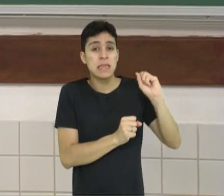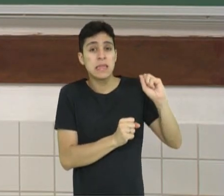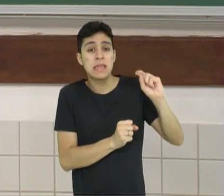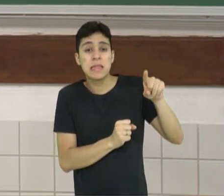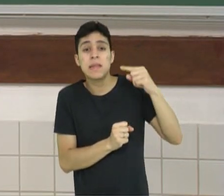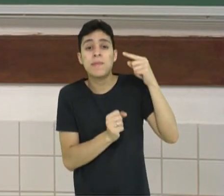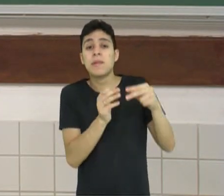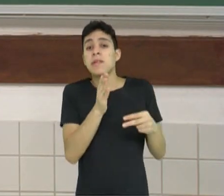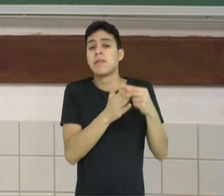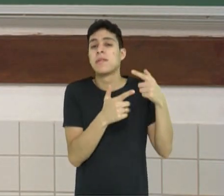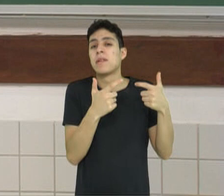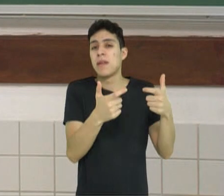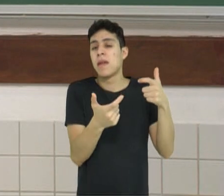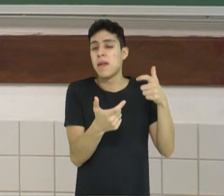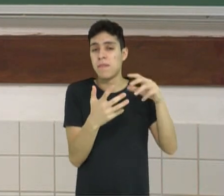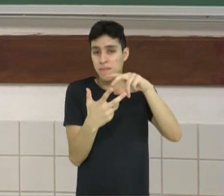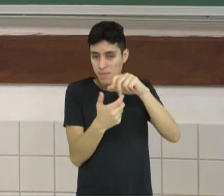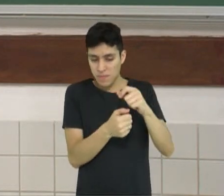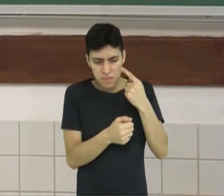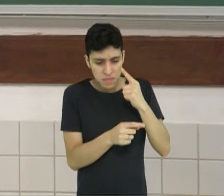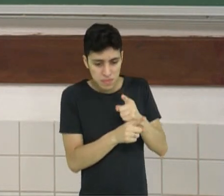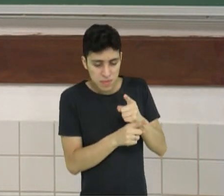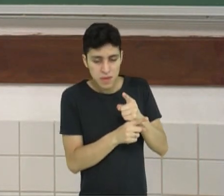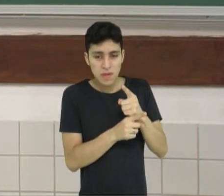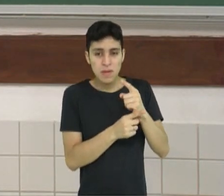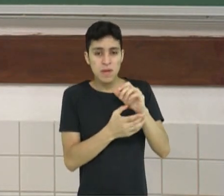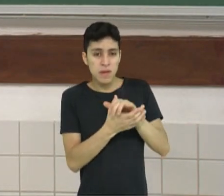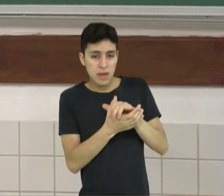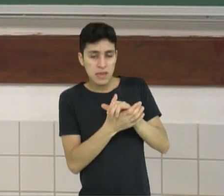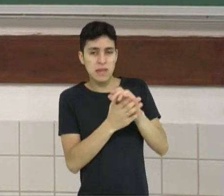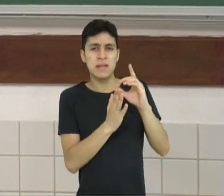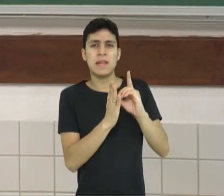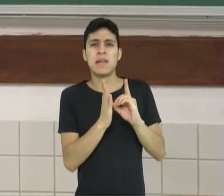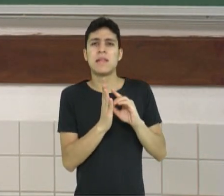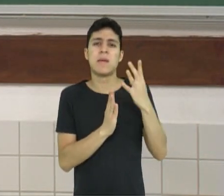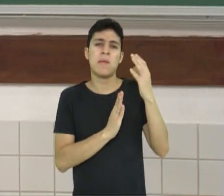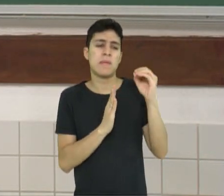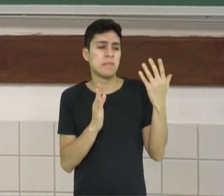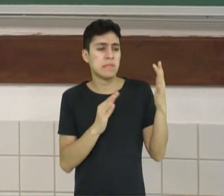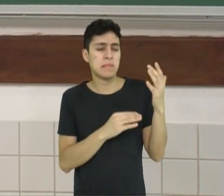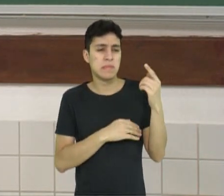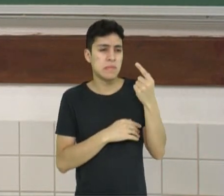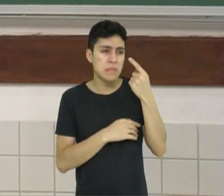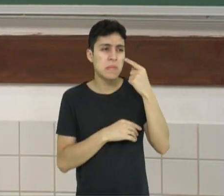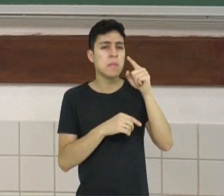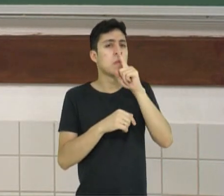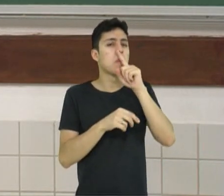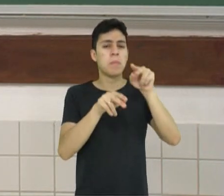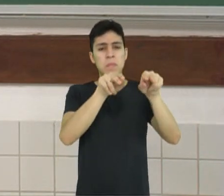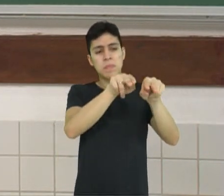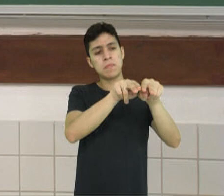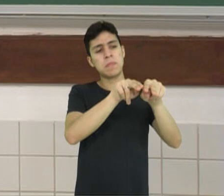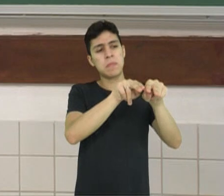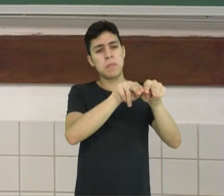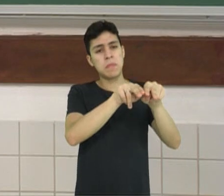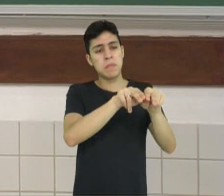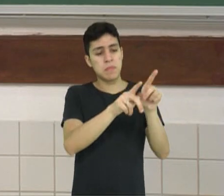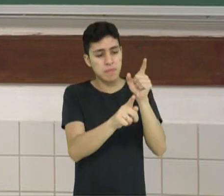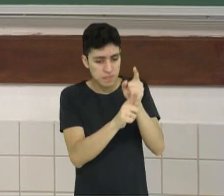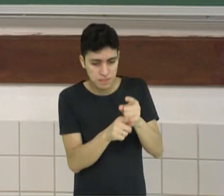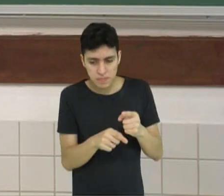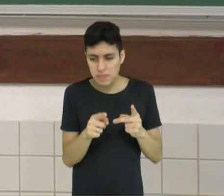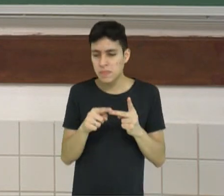terem uma ideia. Encontraram um casal, né, da Segunda Guerra, da década de 40, que ficaram, o corpo está lá conservado.